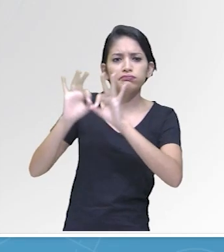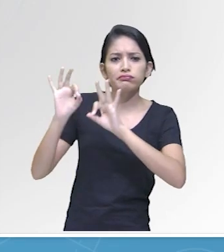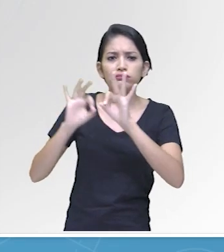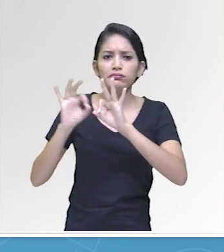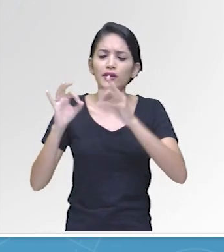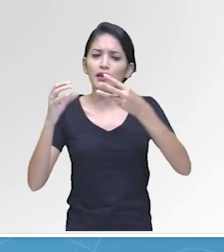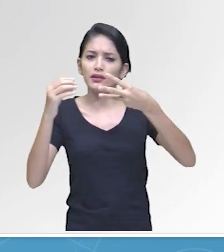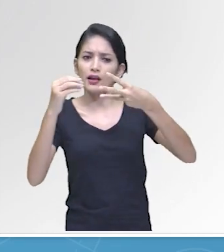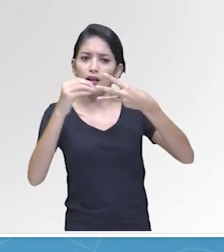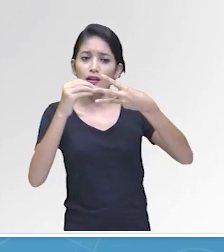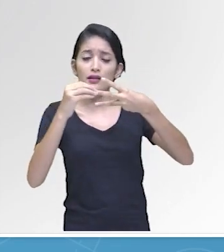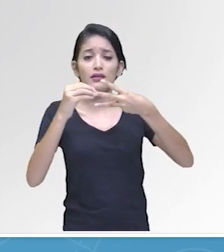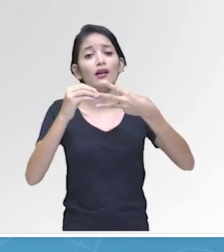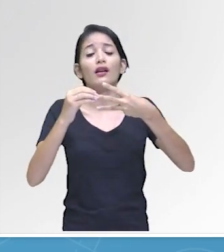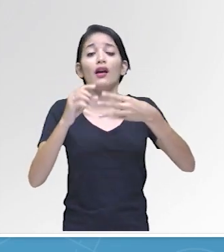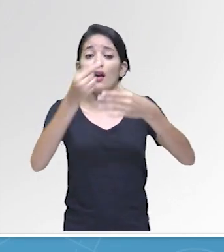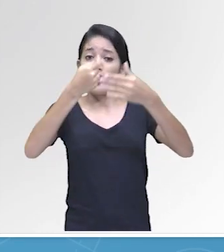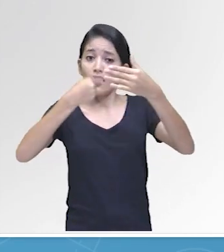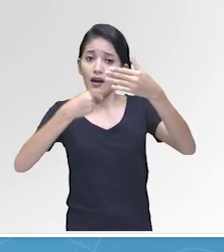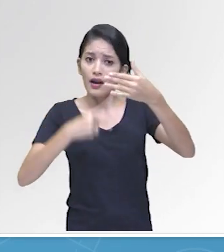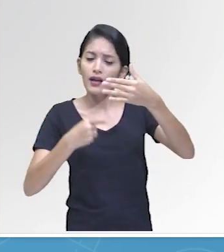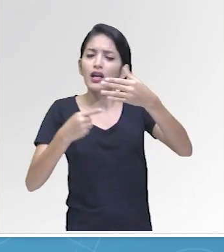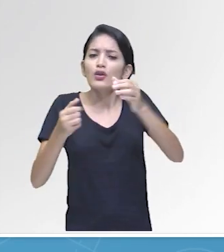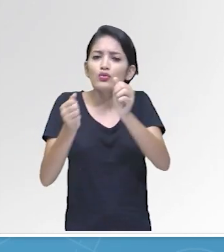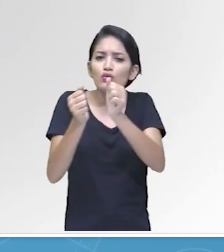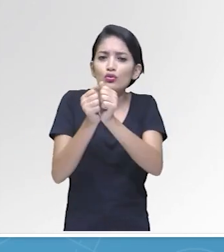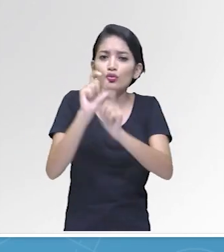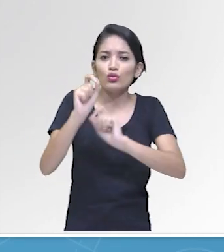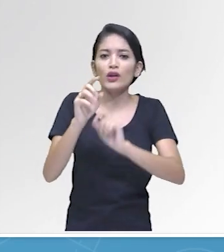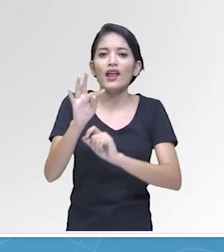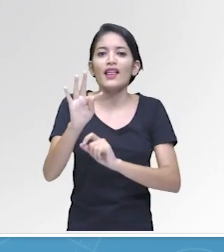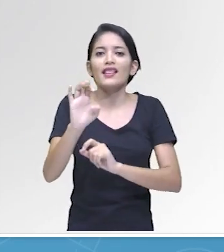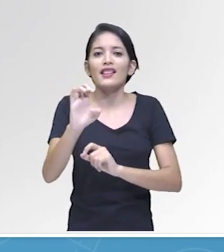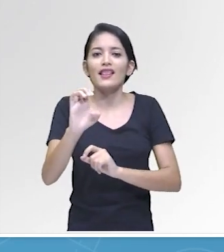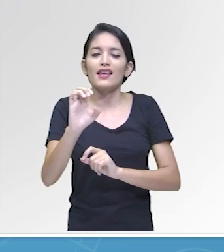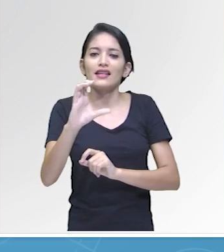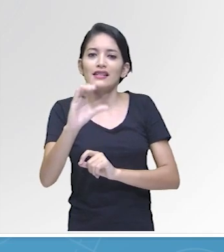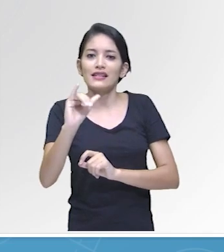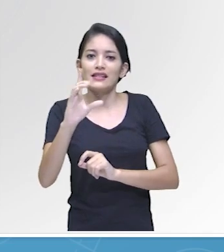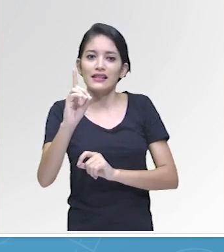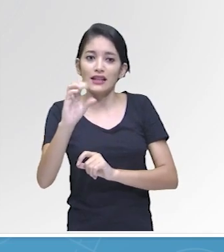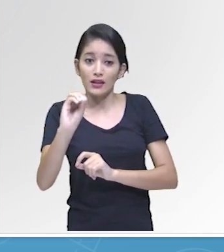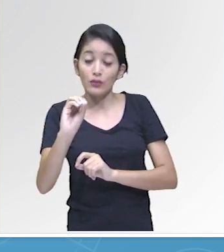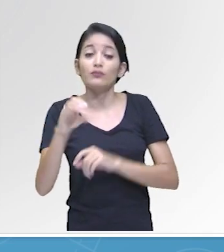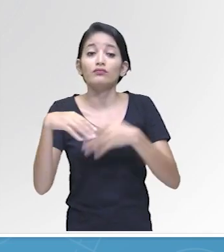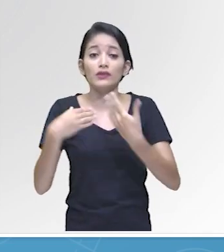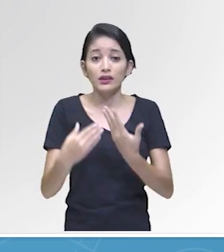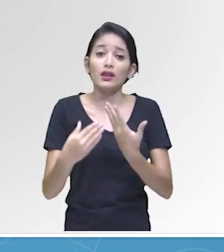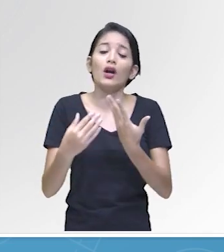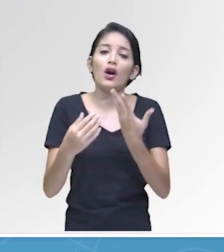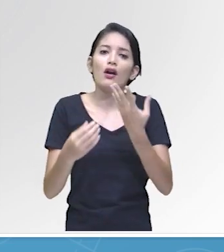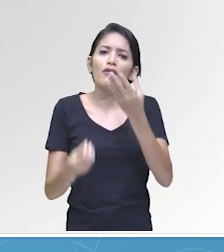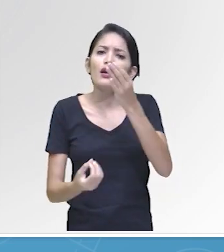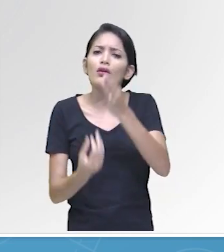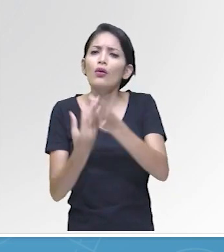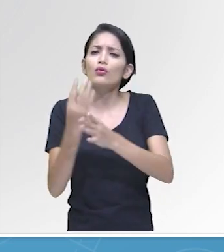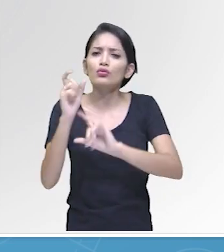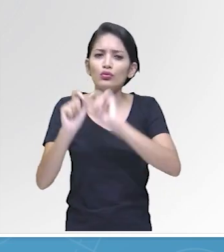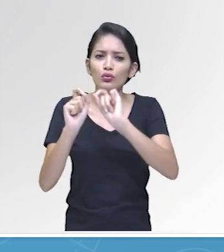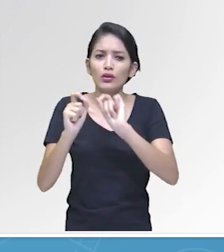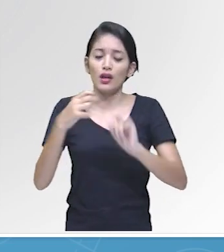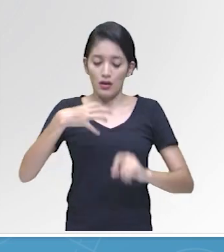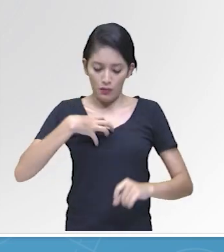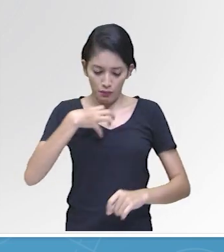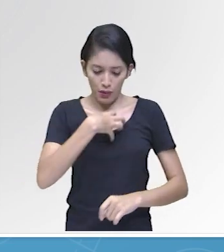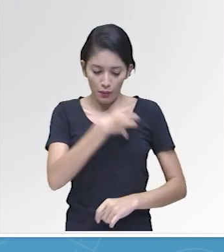célula, e aí o conjunto de células vai formar um tecido. Esse tecido vai construir um órgão